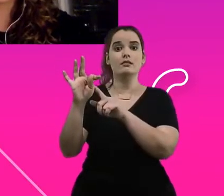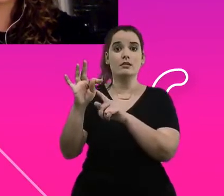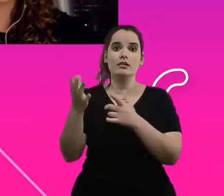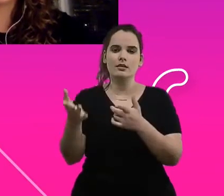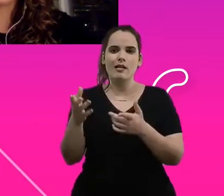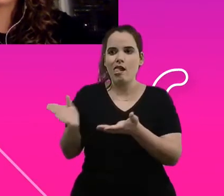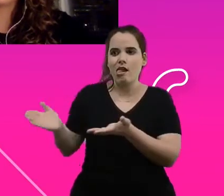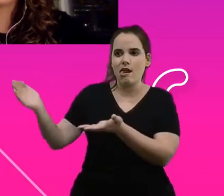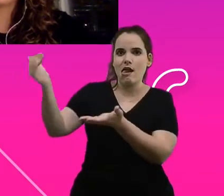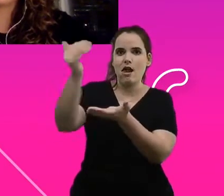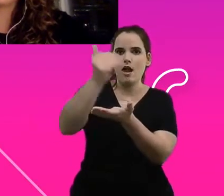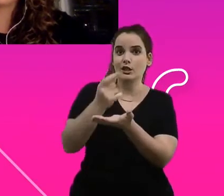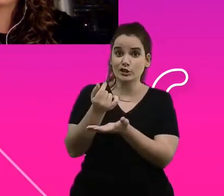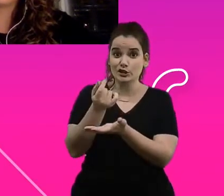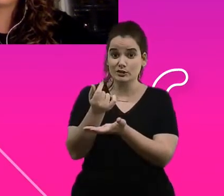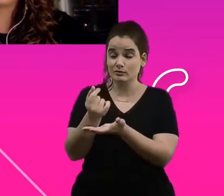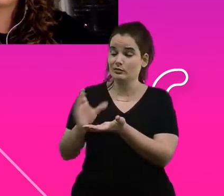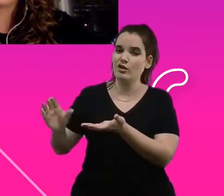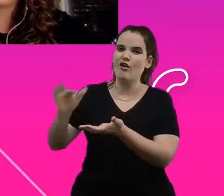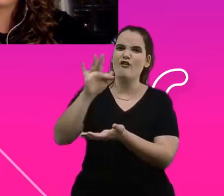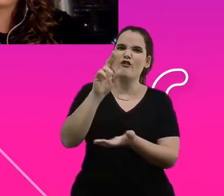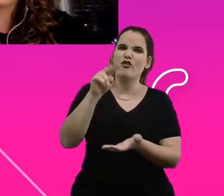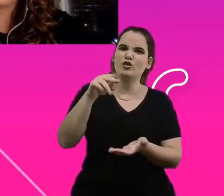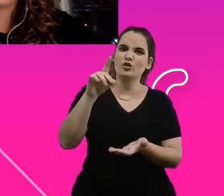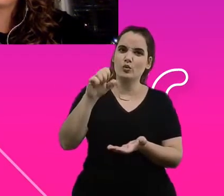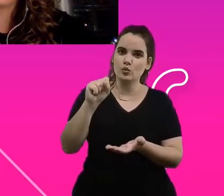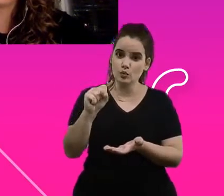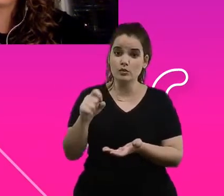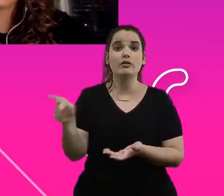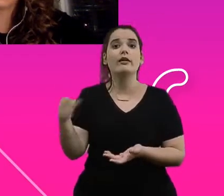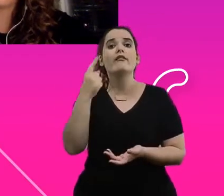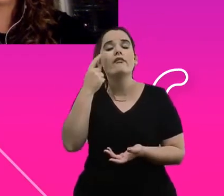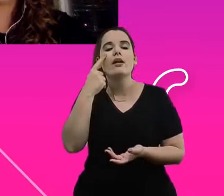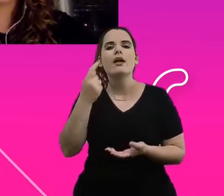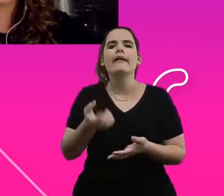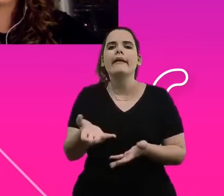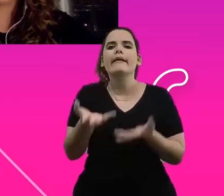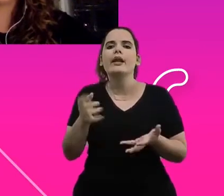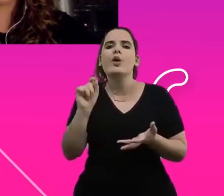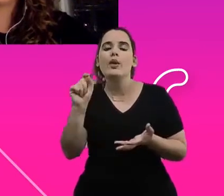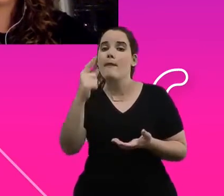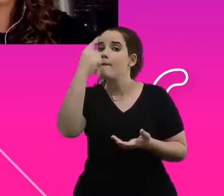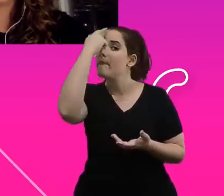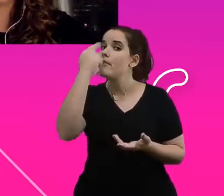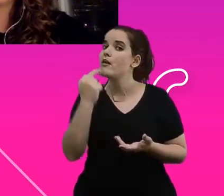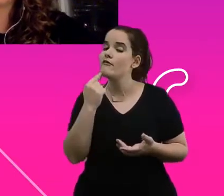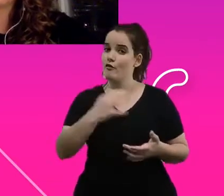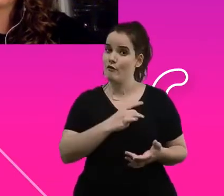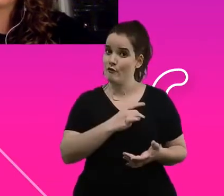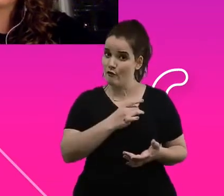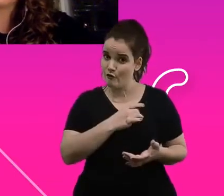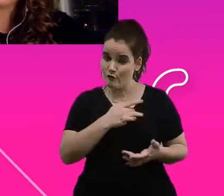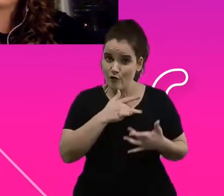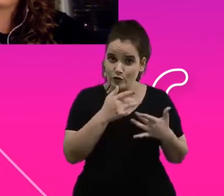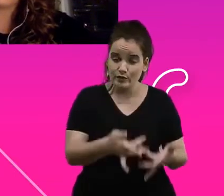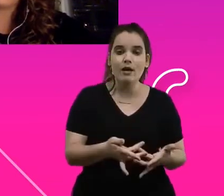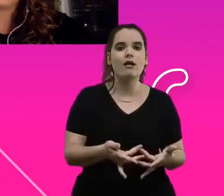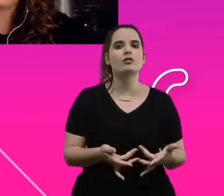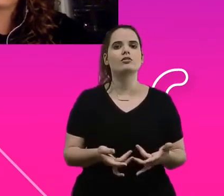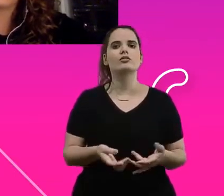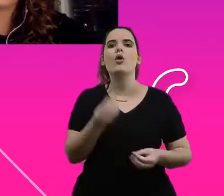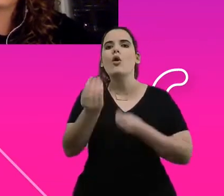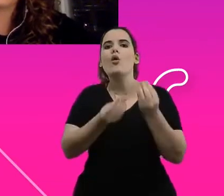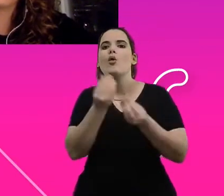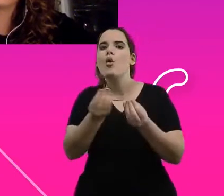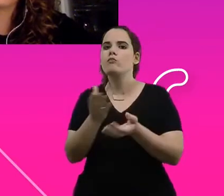queria perceber qual era o perfil de voluntários que conseguiam recolher mais fundos ou quais as autarquias